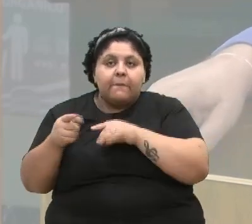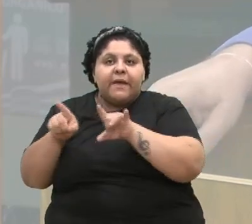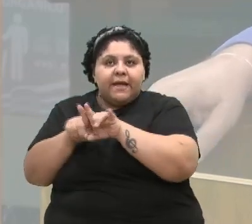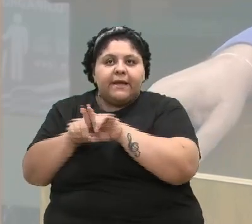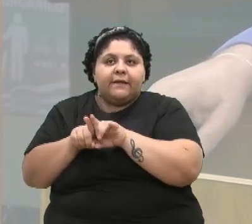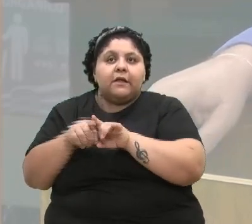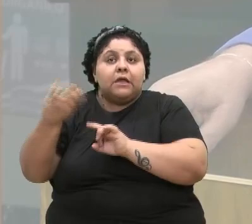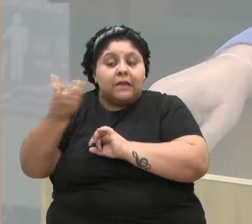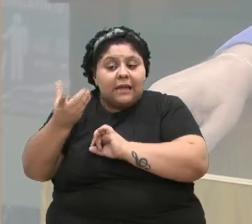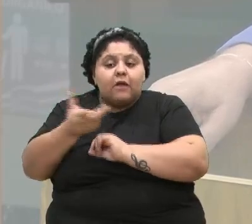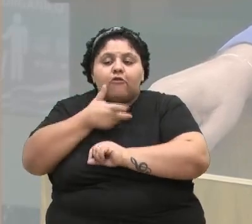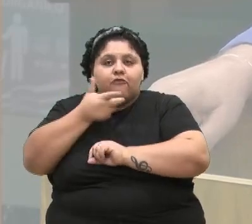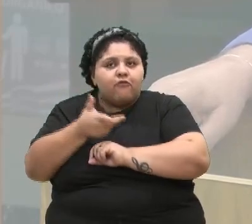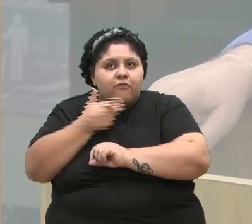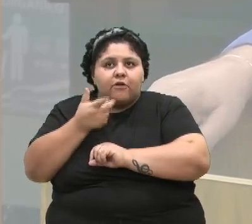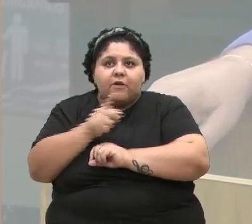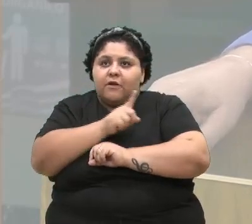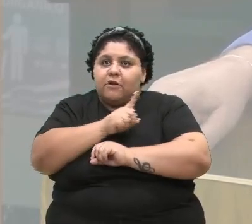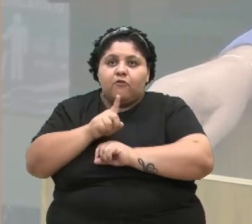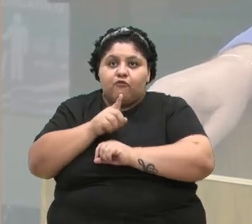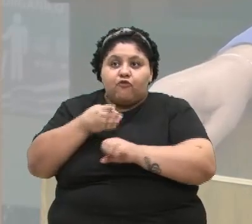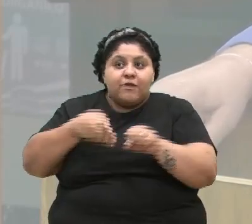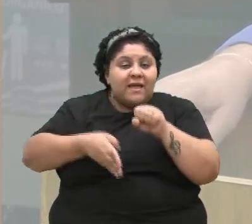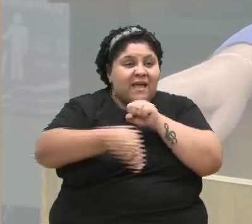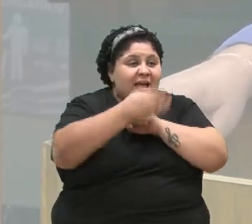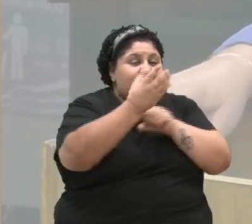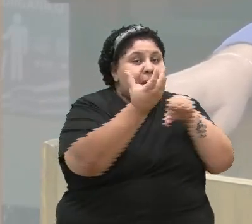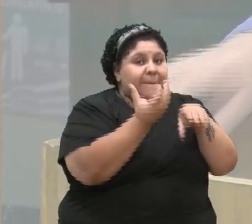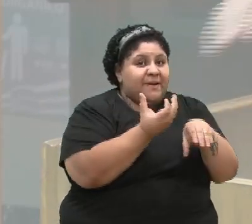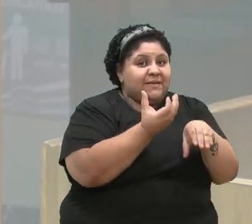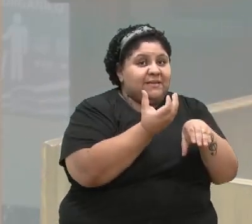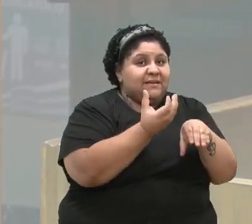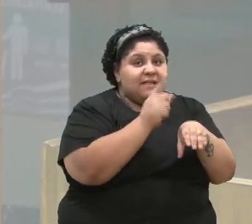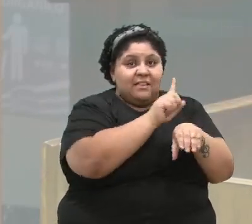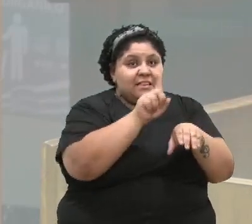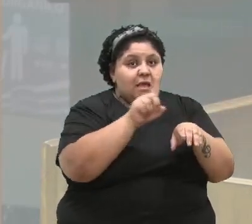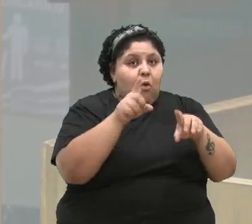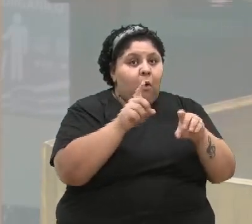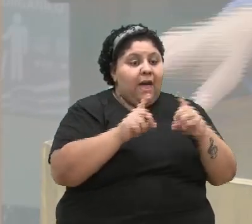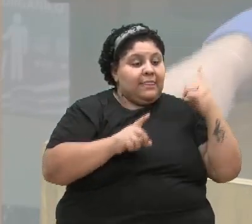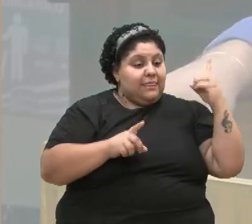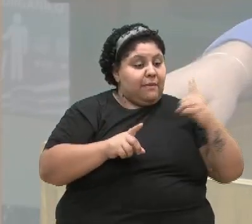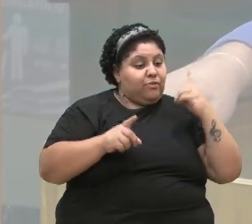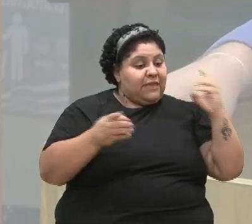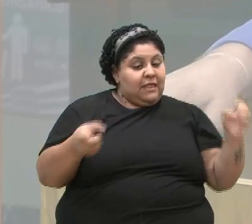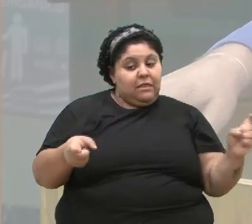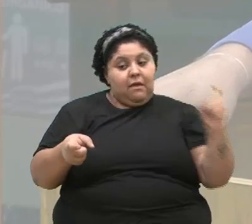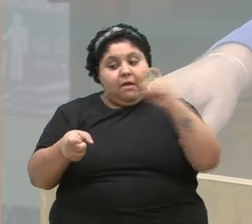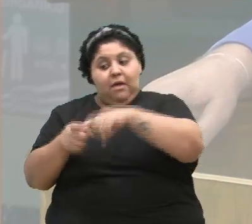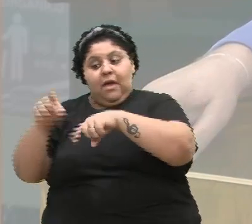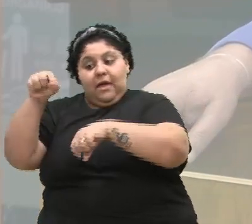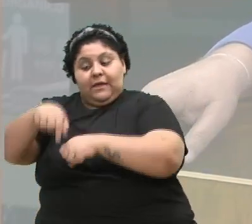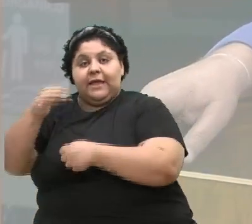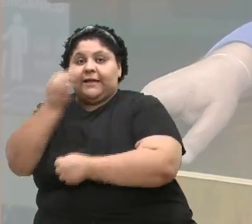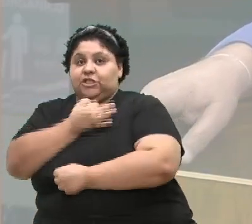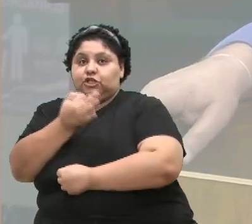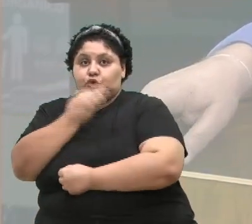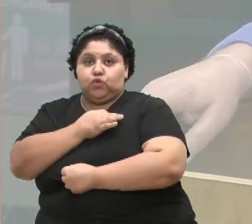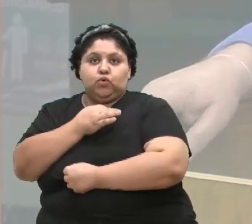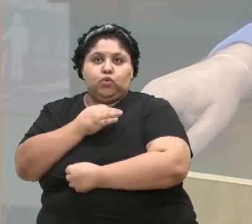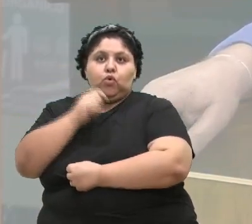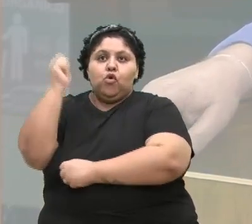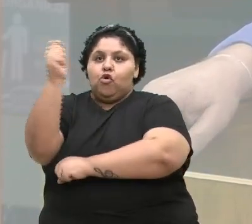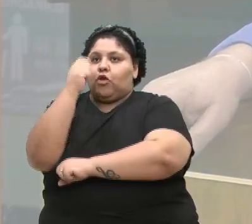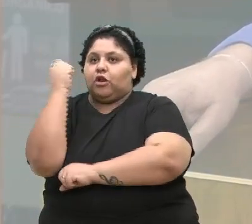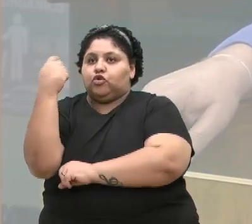E quero dizer que não fui a Brasília conversar com ela. Ela veio aqui, fui a Porto Alegre conversar com ela quando ela estava em Porto Alegre. E